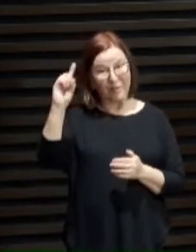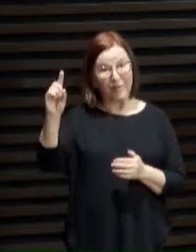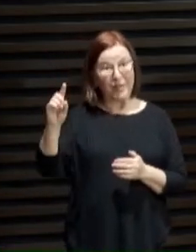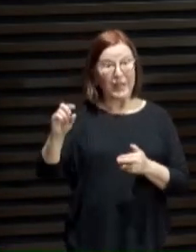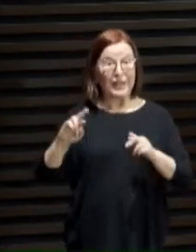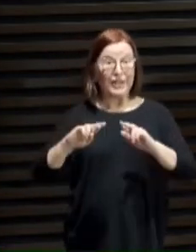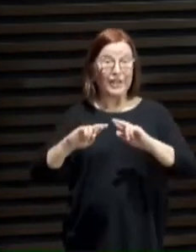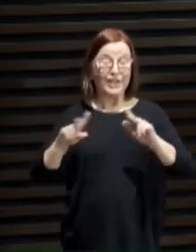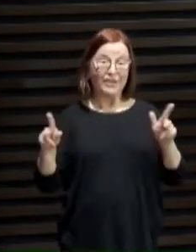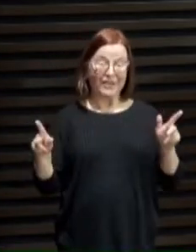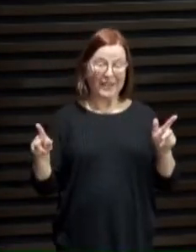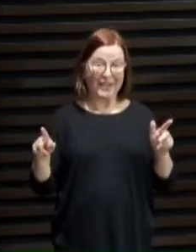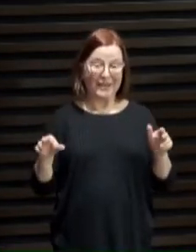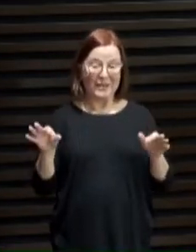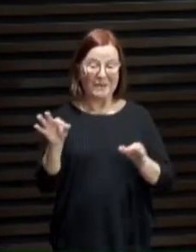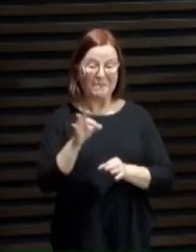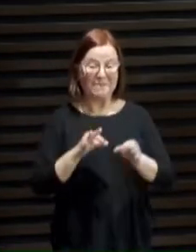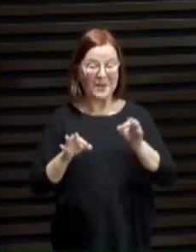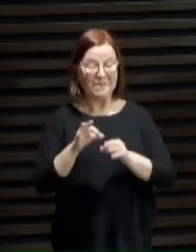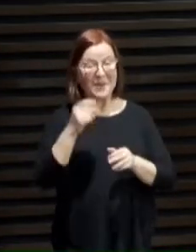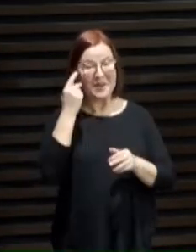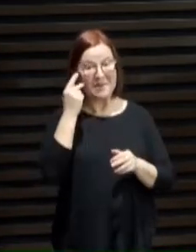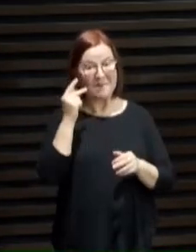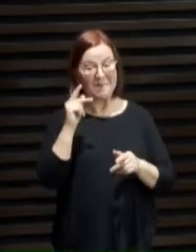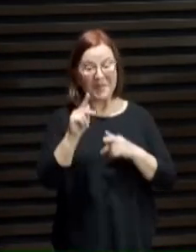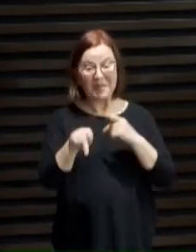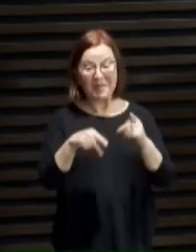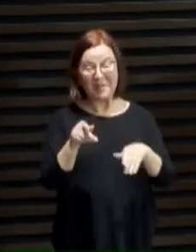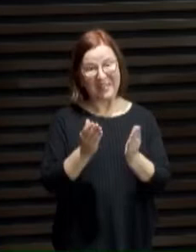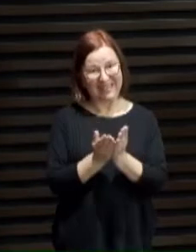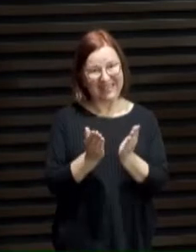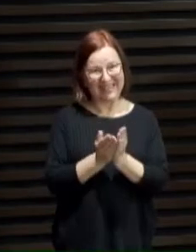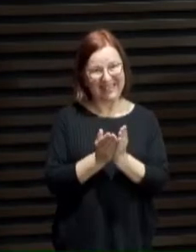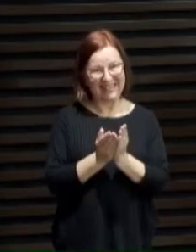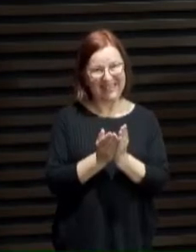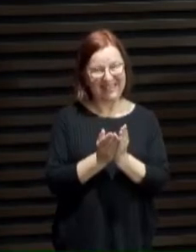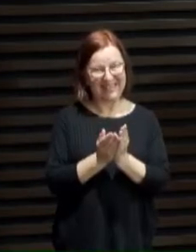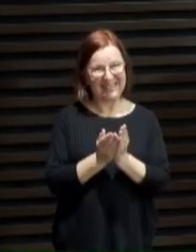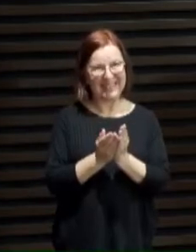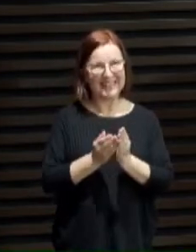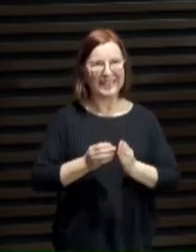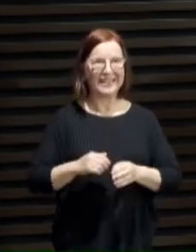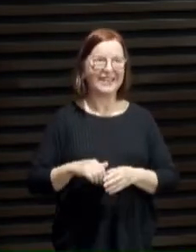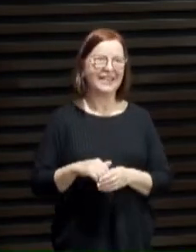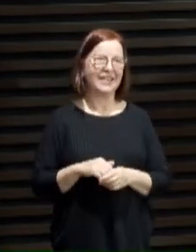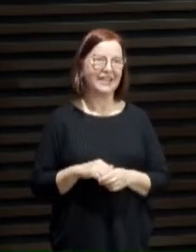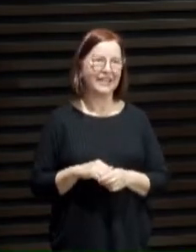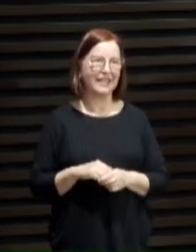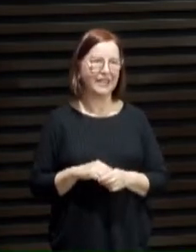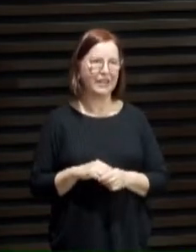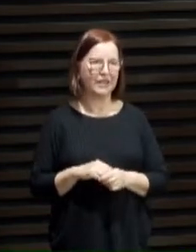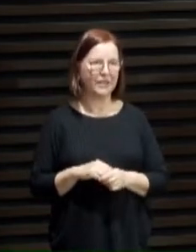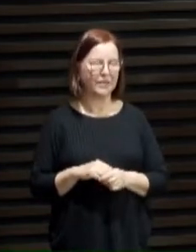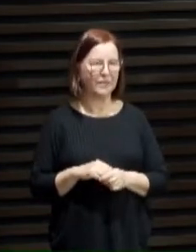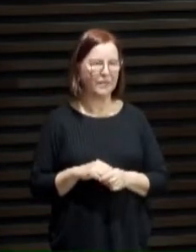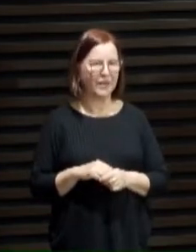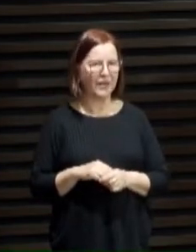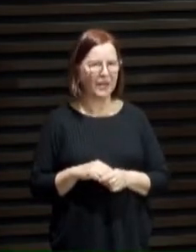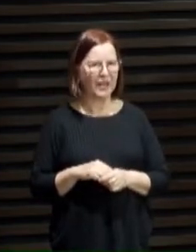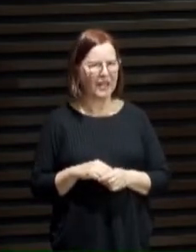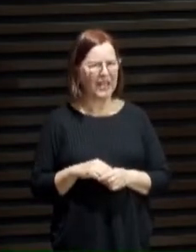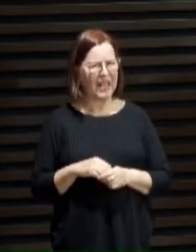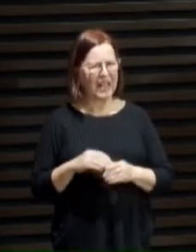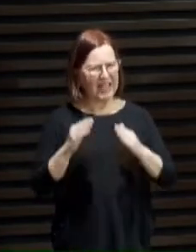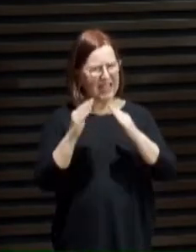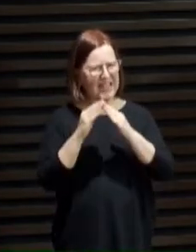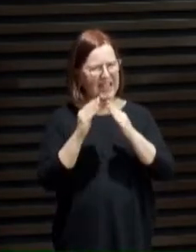um banquete. Só que dessa vez o banquete era público, todo mundo podia ouvir. Era um banquete na casa de um fariseu chamado